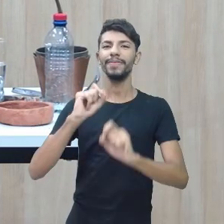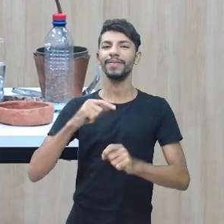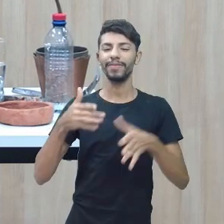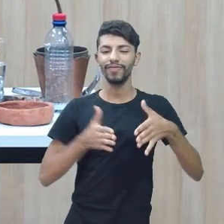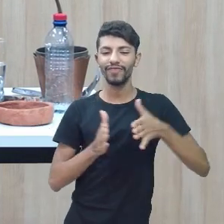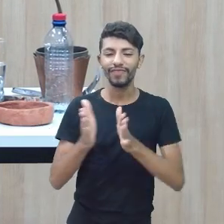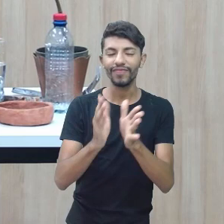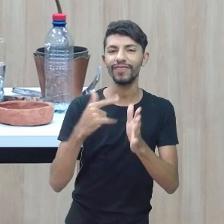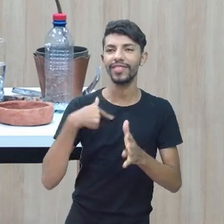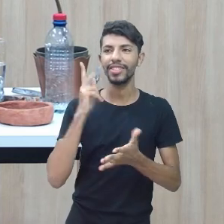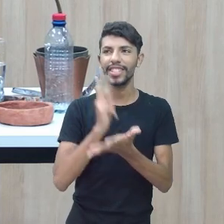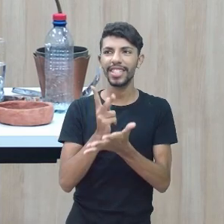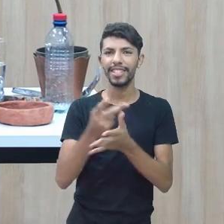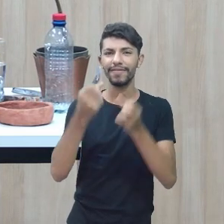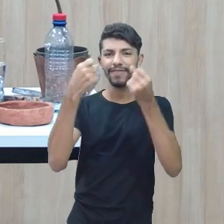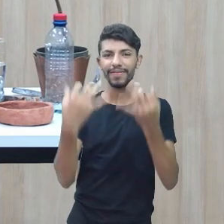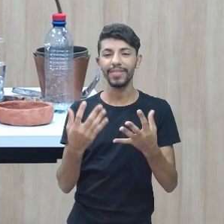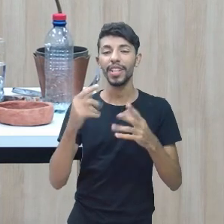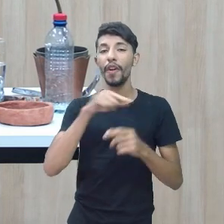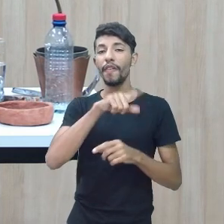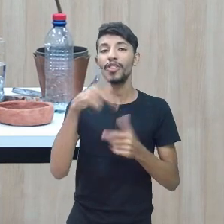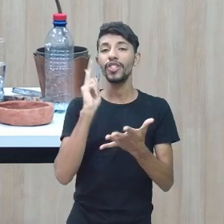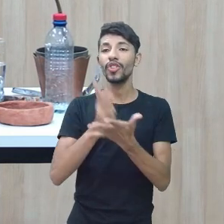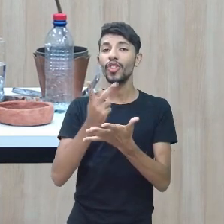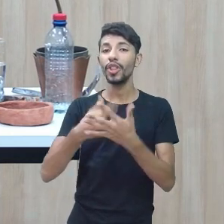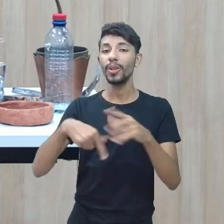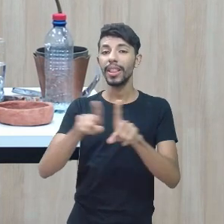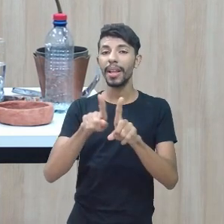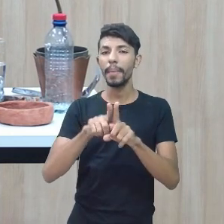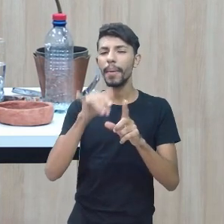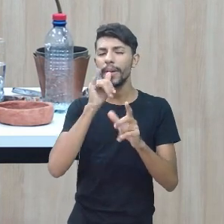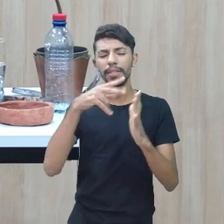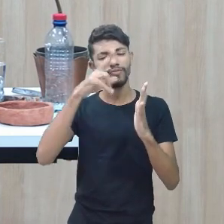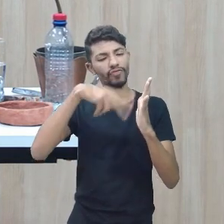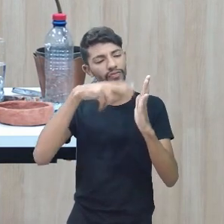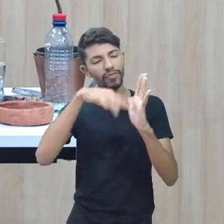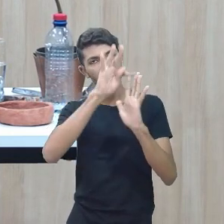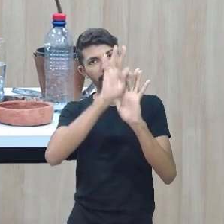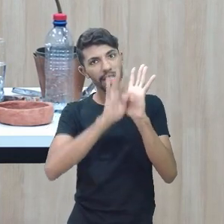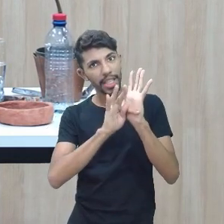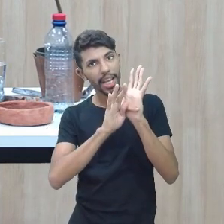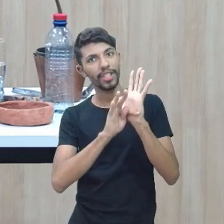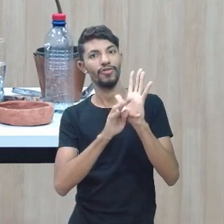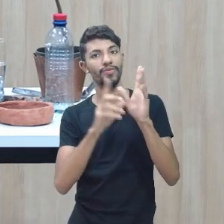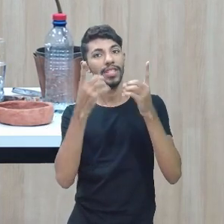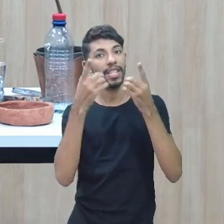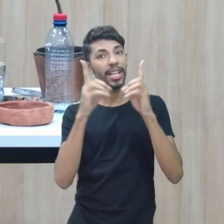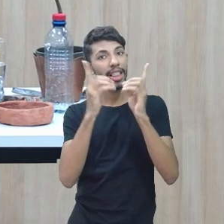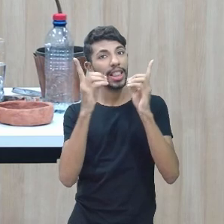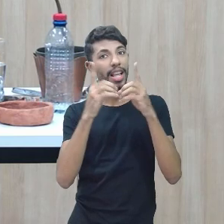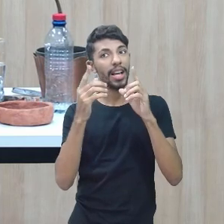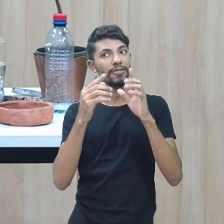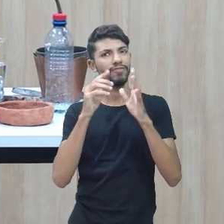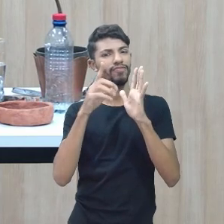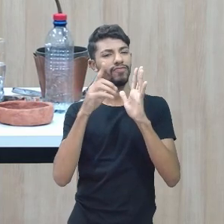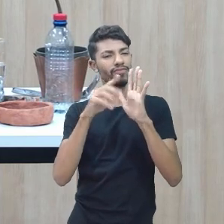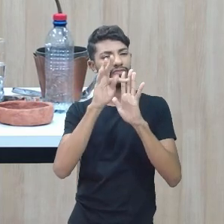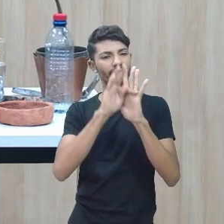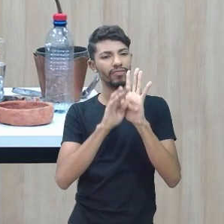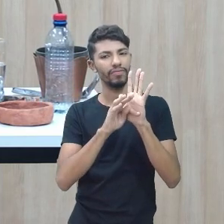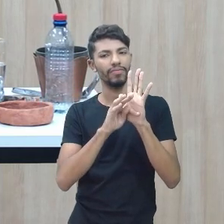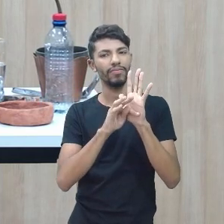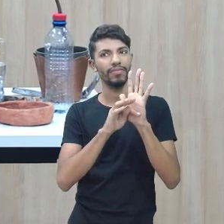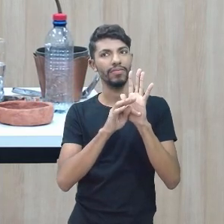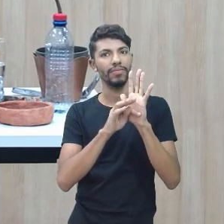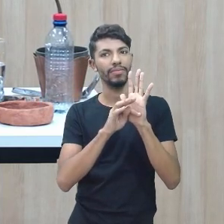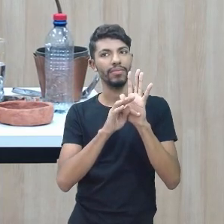estou sempre falando, que depois vocês continuem com a leitura de texto, lá no texto didático. Vai lá, dá uma olhada